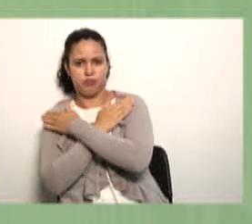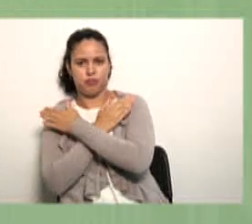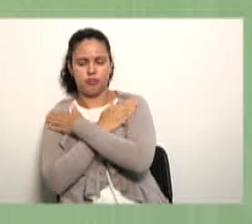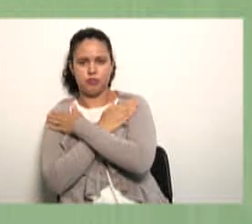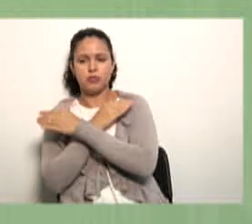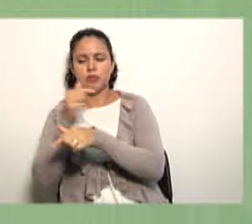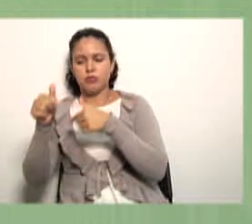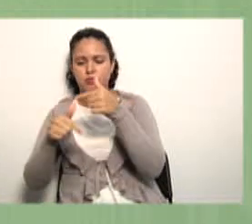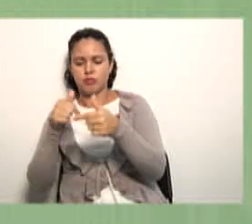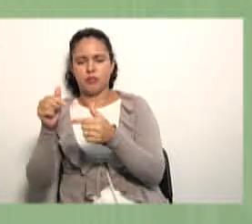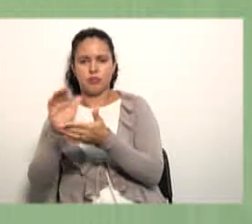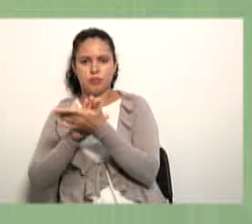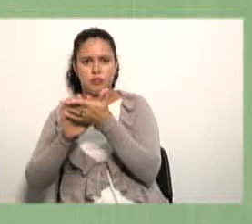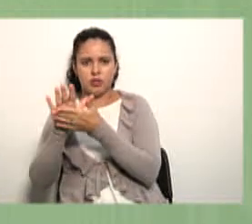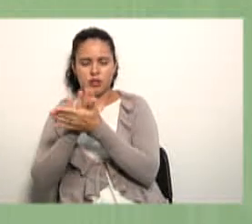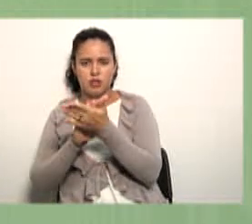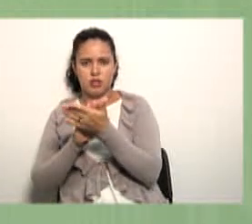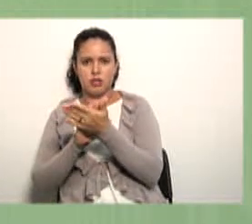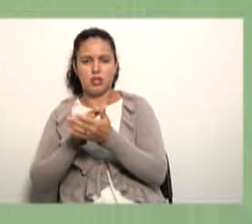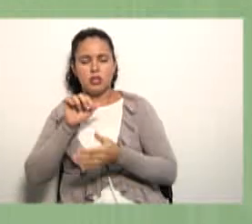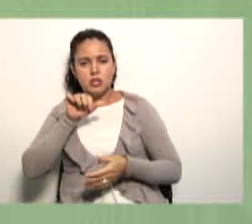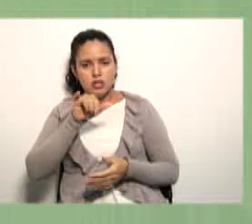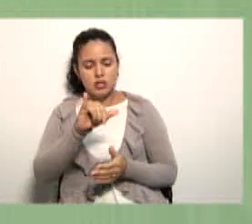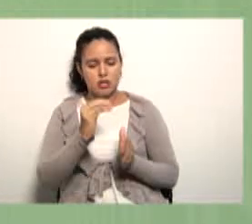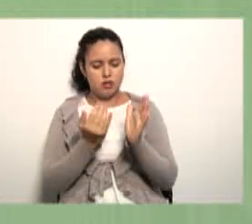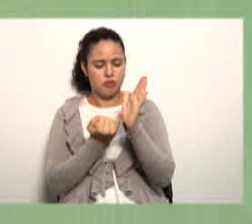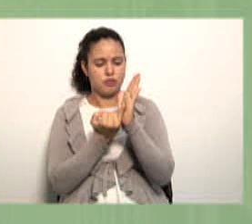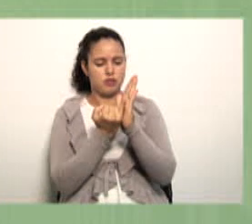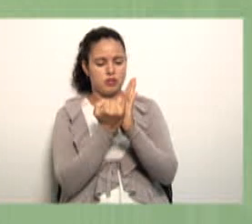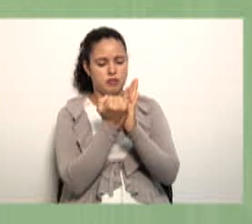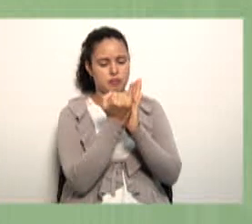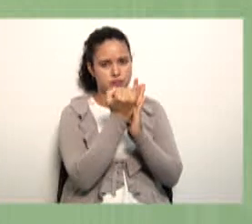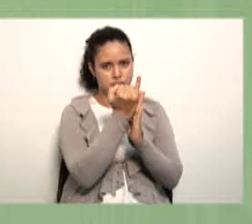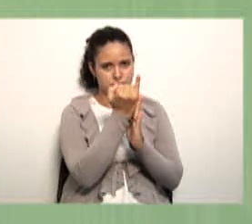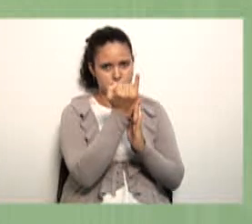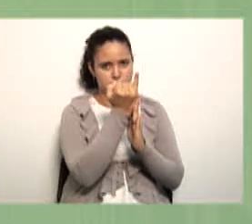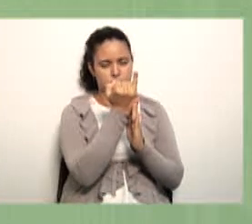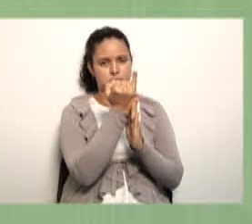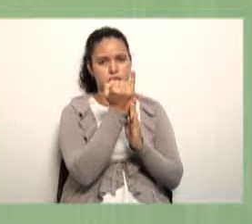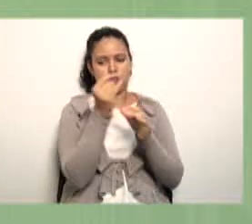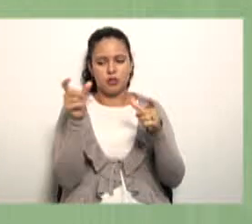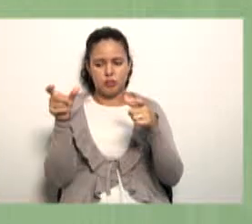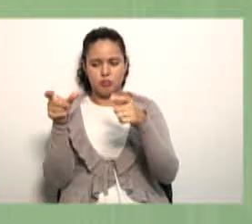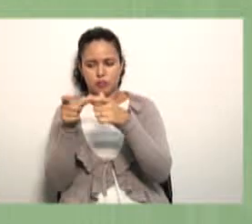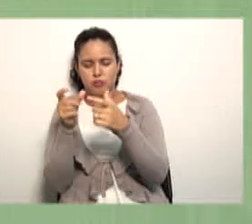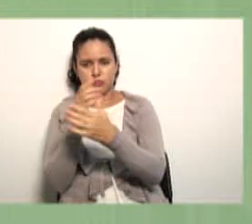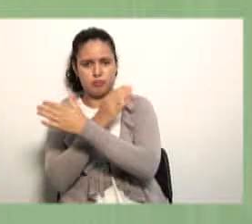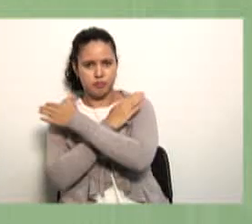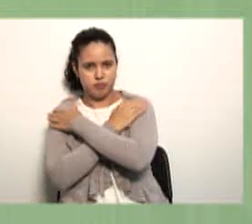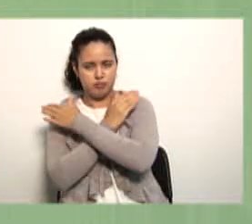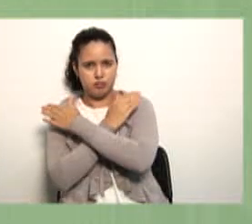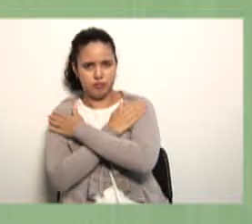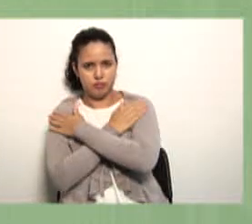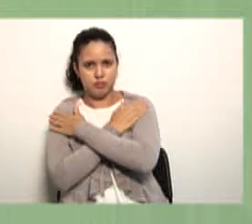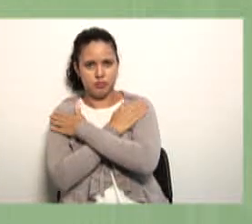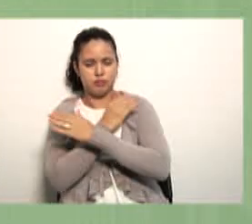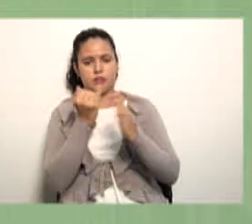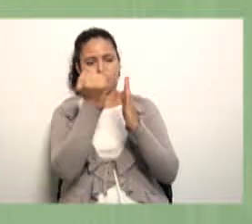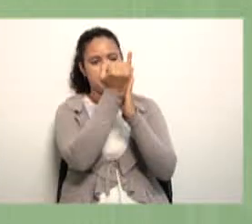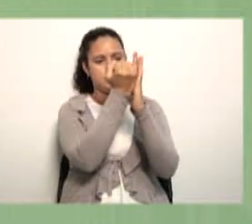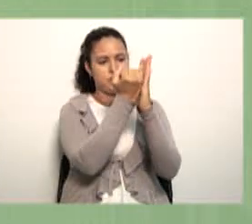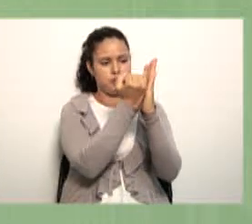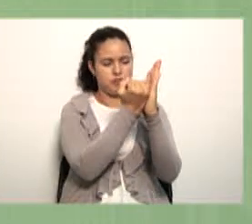quando aumenta a inflação, diminui o desemprego. E quando a inflação cai, o desemprego sobe. Bom, para